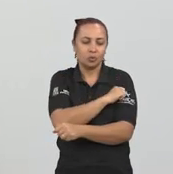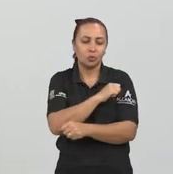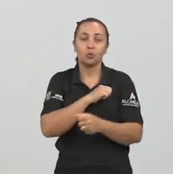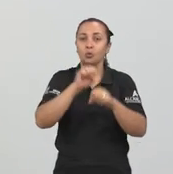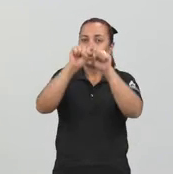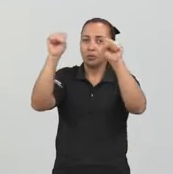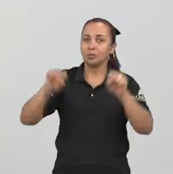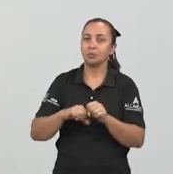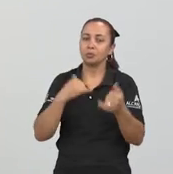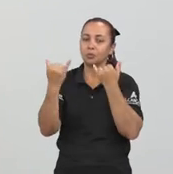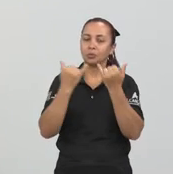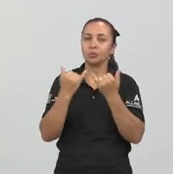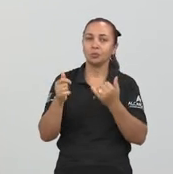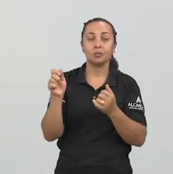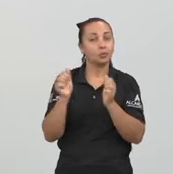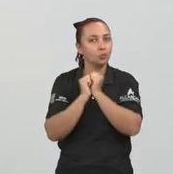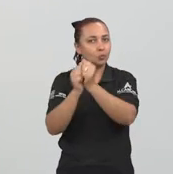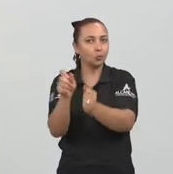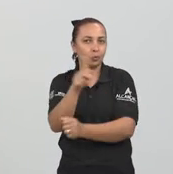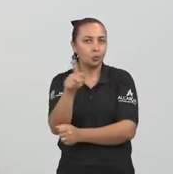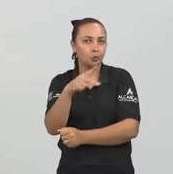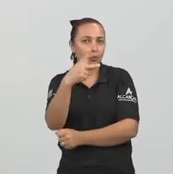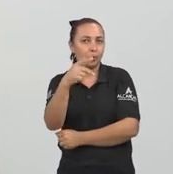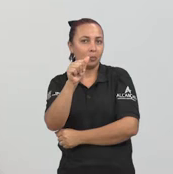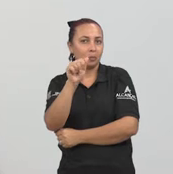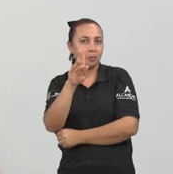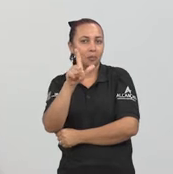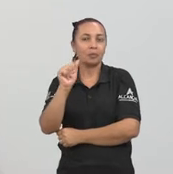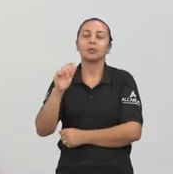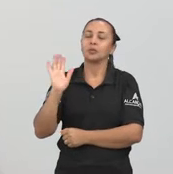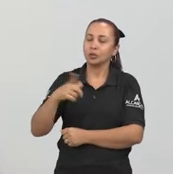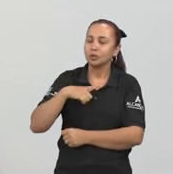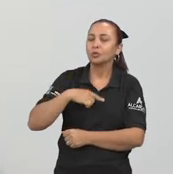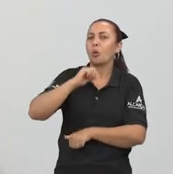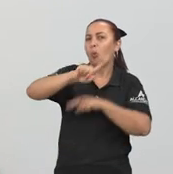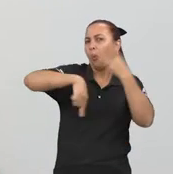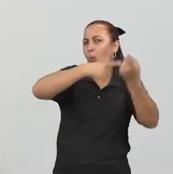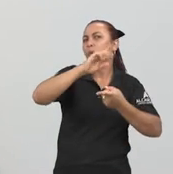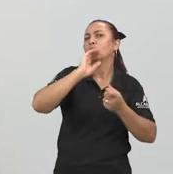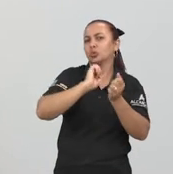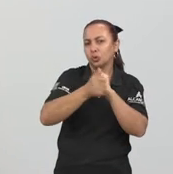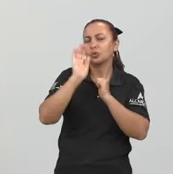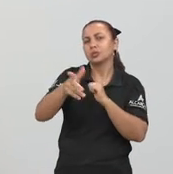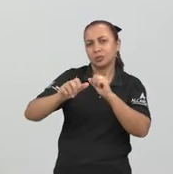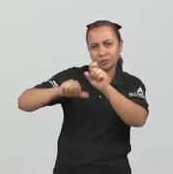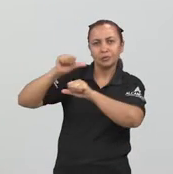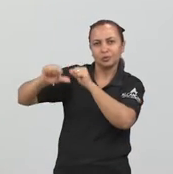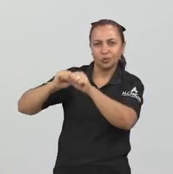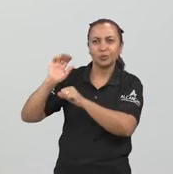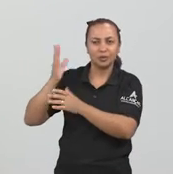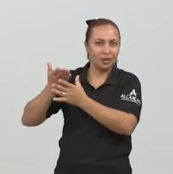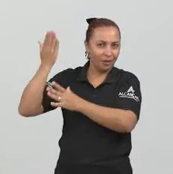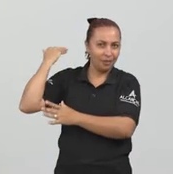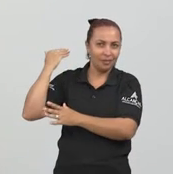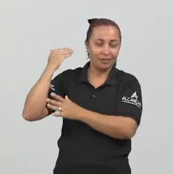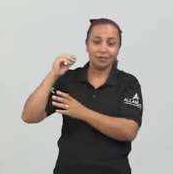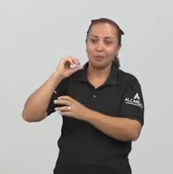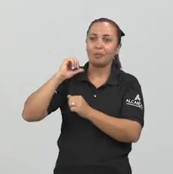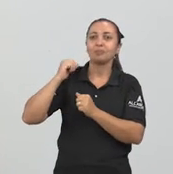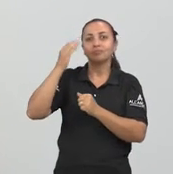sistema de informação e o professor pago e a gente já tinha outros jogos desenvolvidos Já pensou na possibilidade de